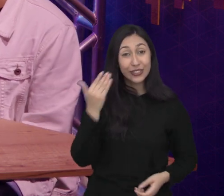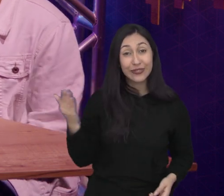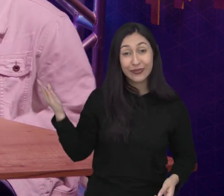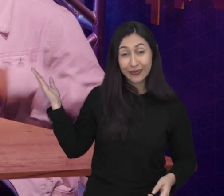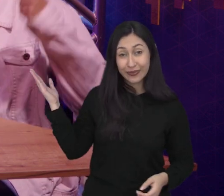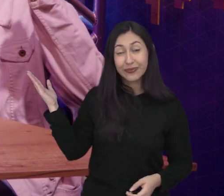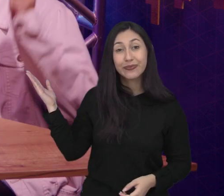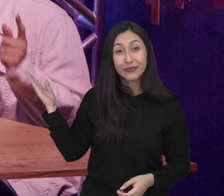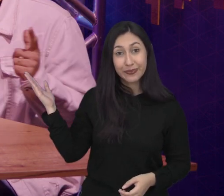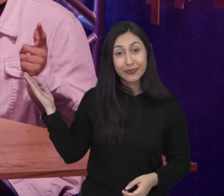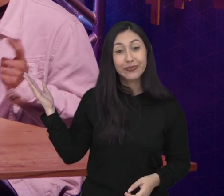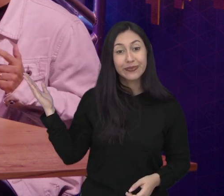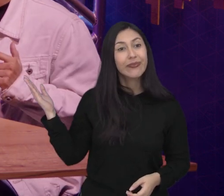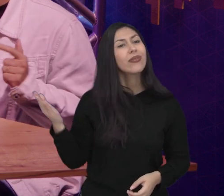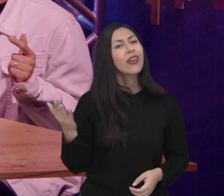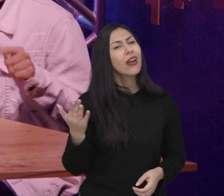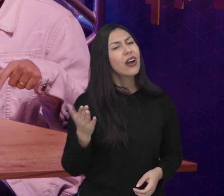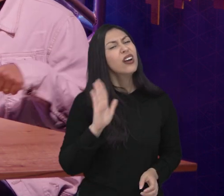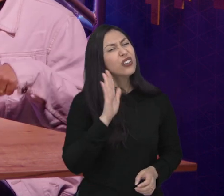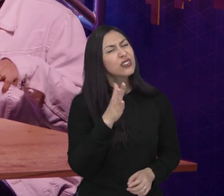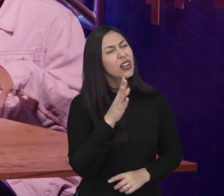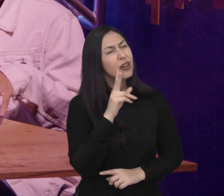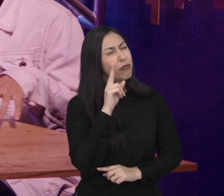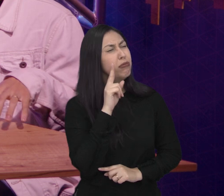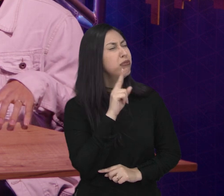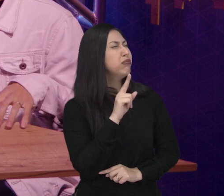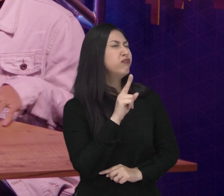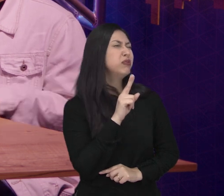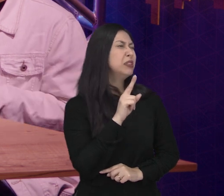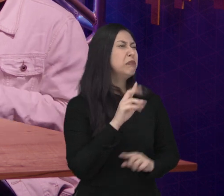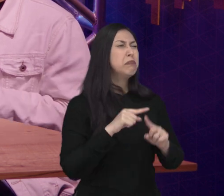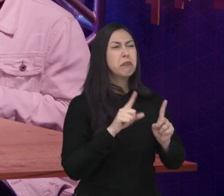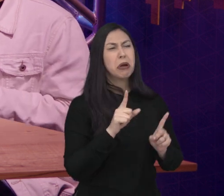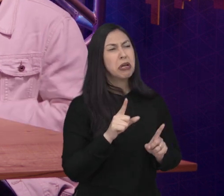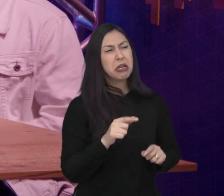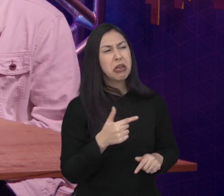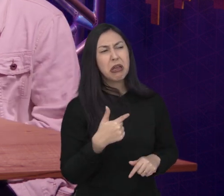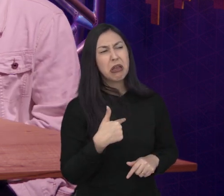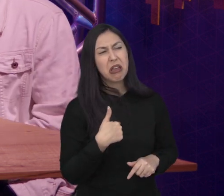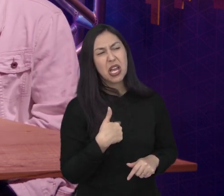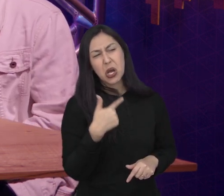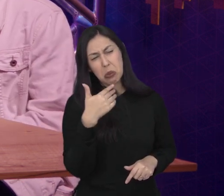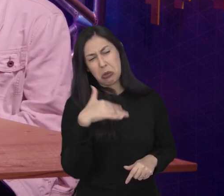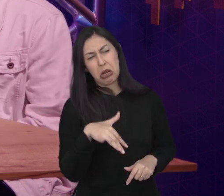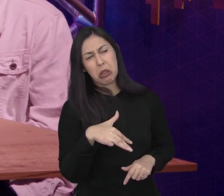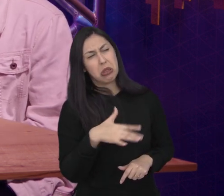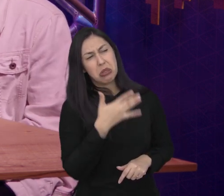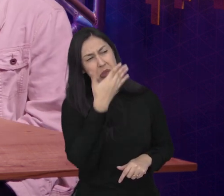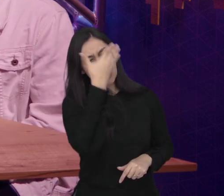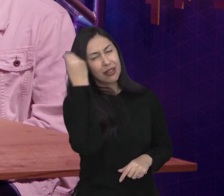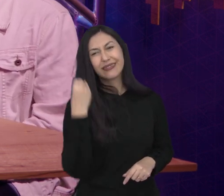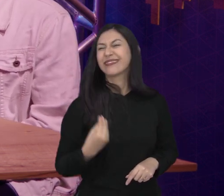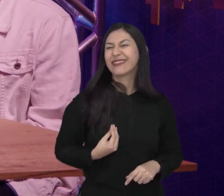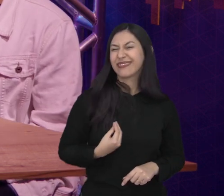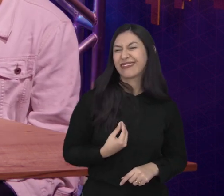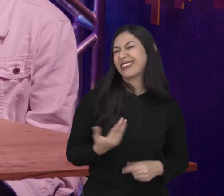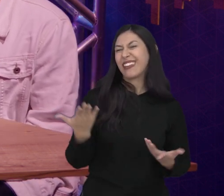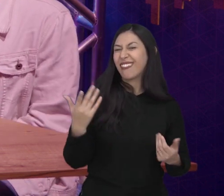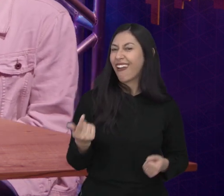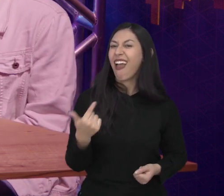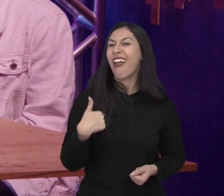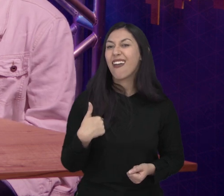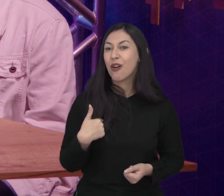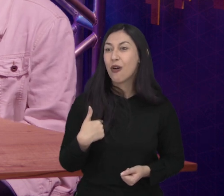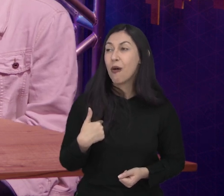essa novela, que era A Terra Nostra. E já ouvi falar, assim, bem... não é da minha época. Olha só, não é da época